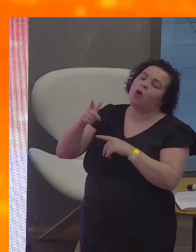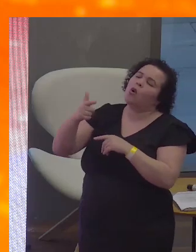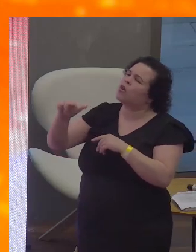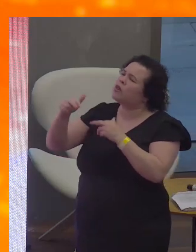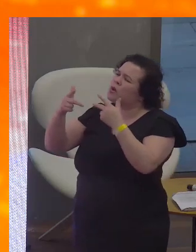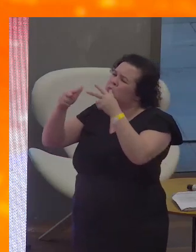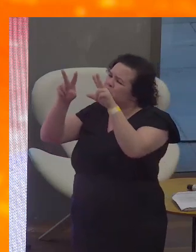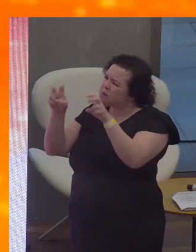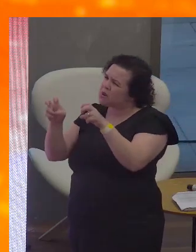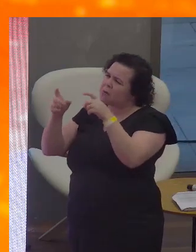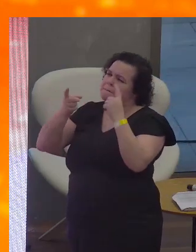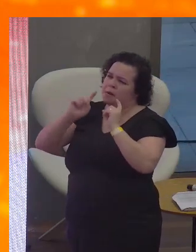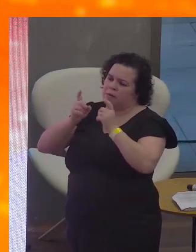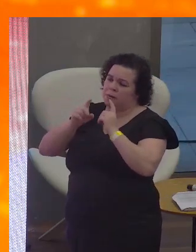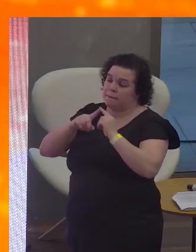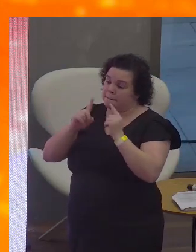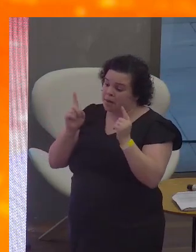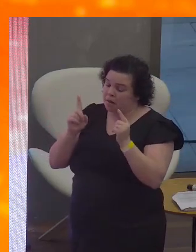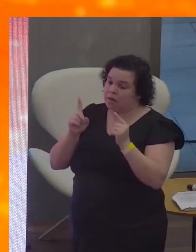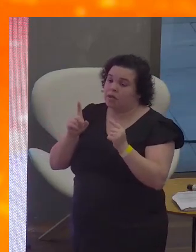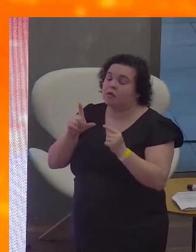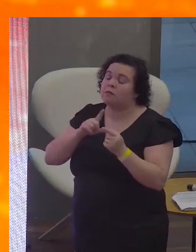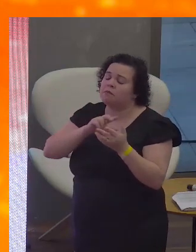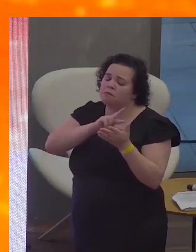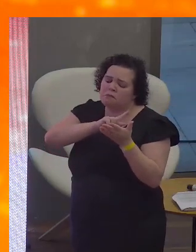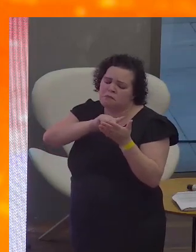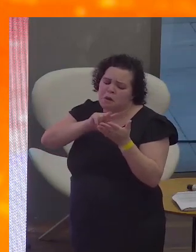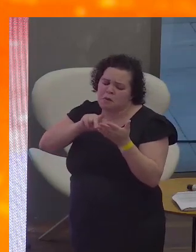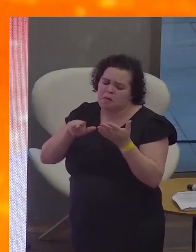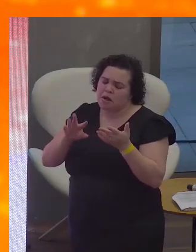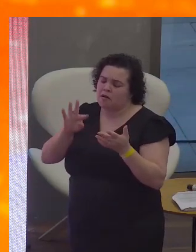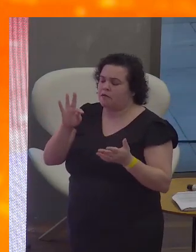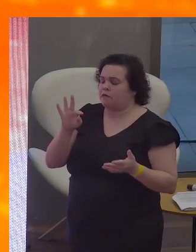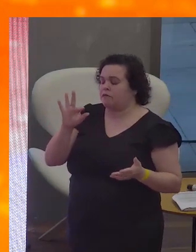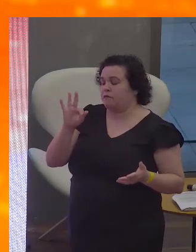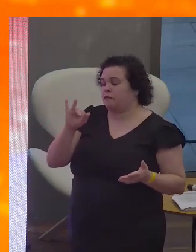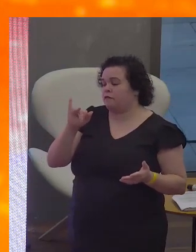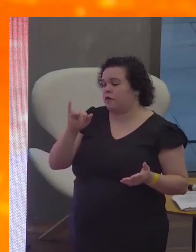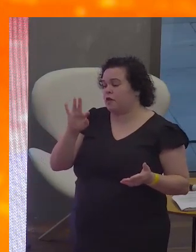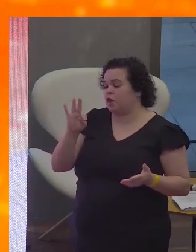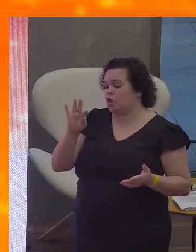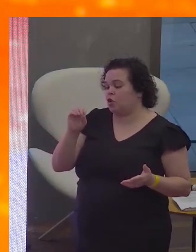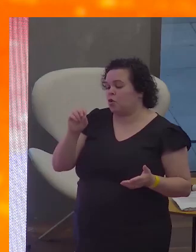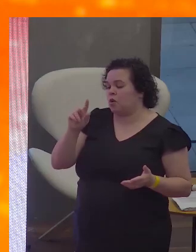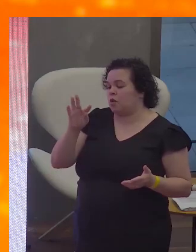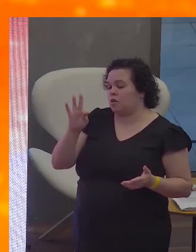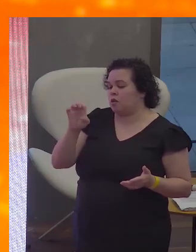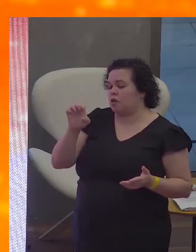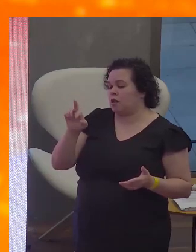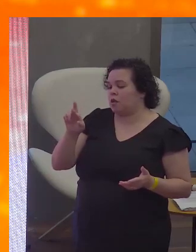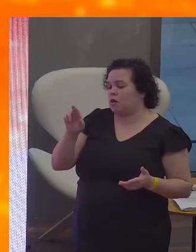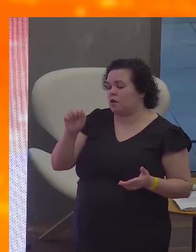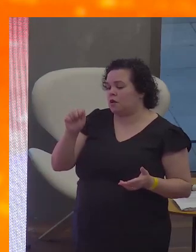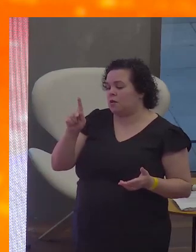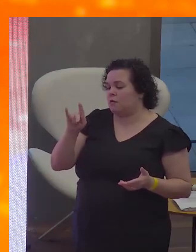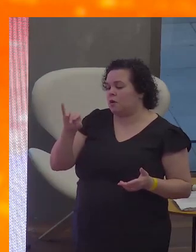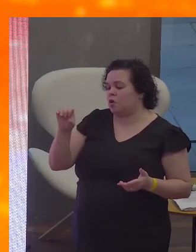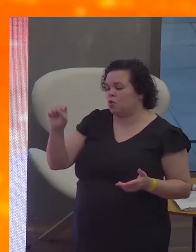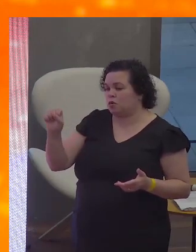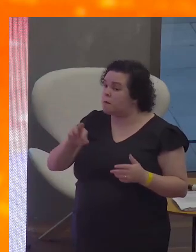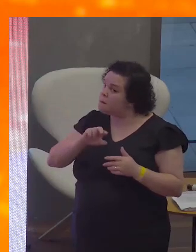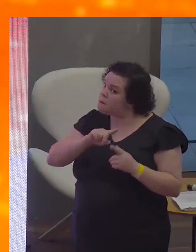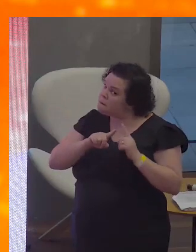averiguado, mas de diversos fitoterápicos. Só que eles não estão autorizados como suplemento